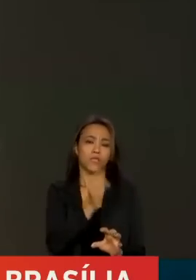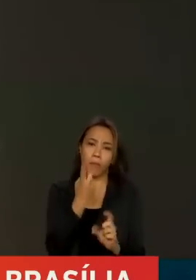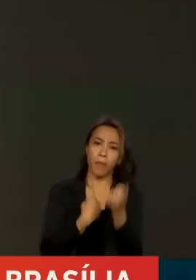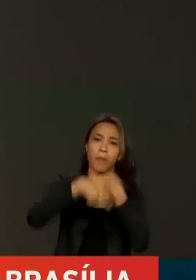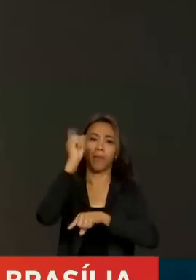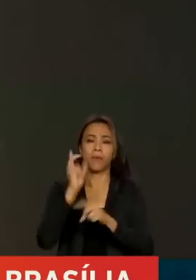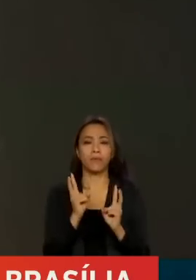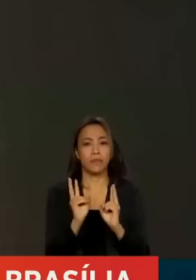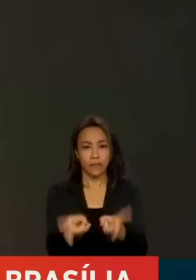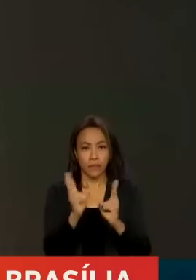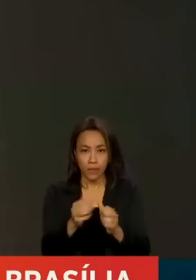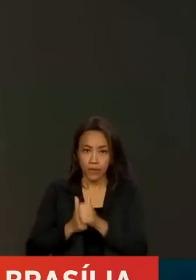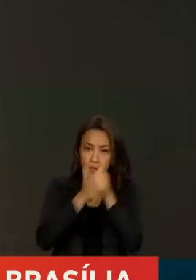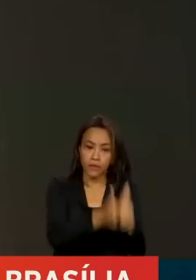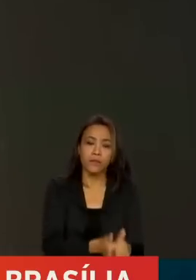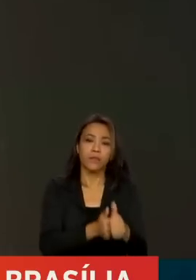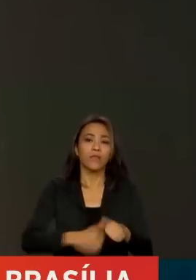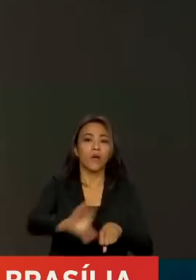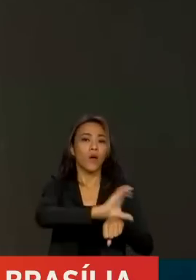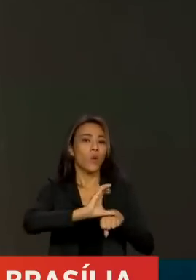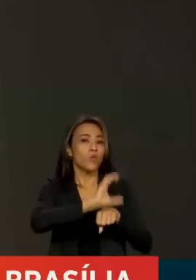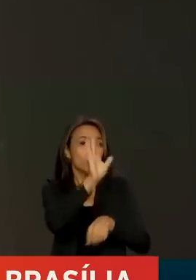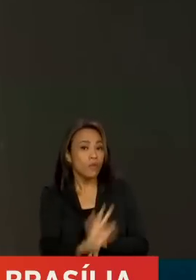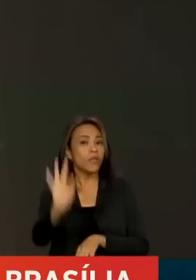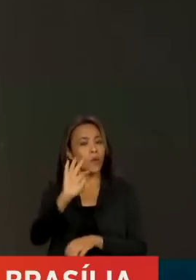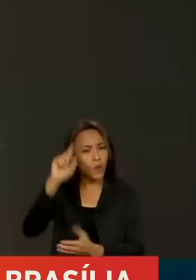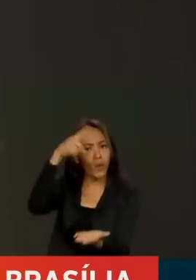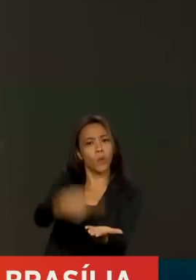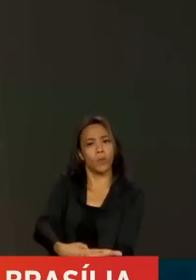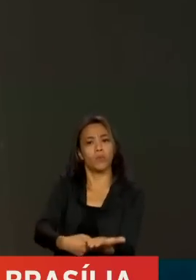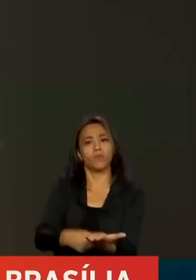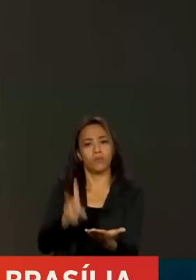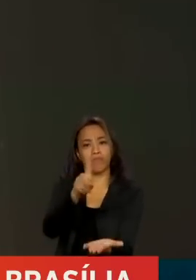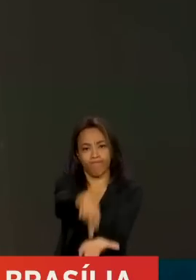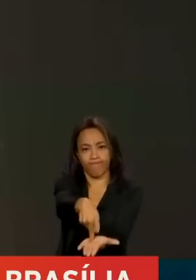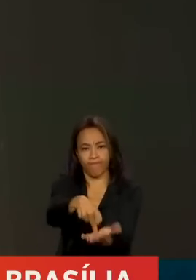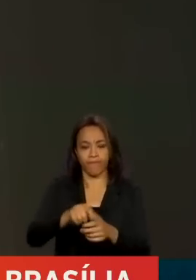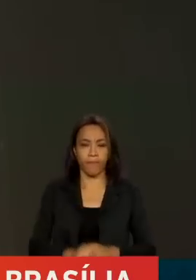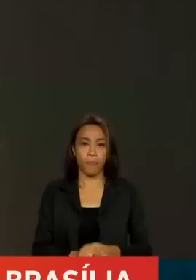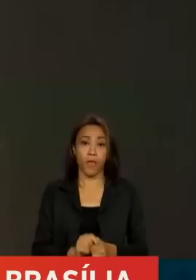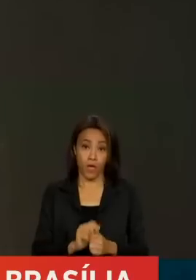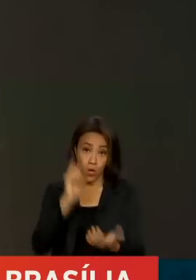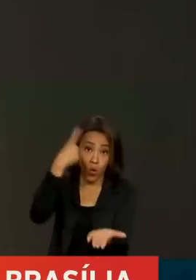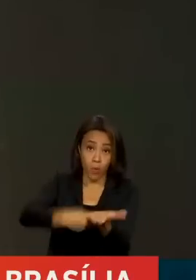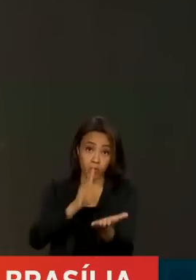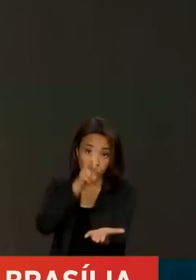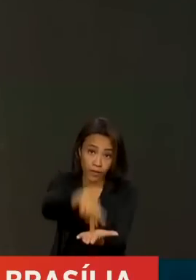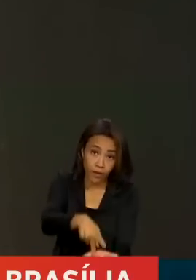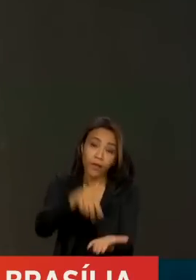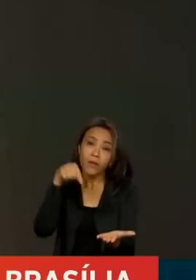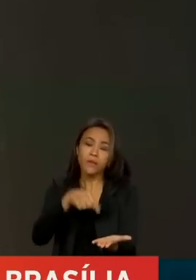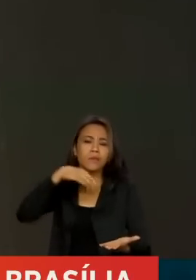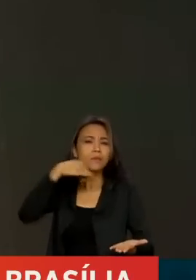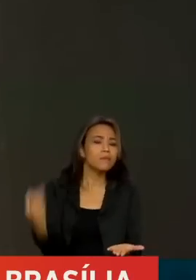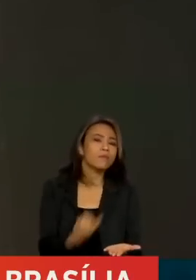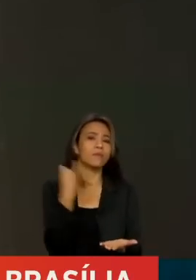pautada pela constituição federal e sempre comprometida com a verdade e o compromisso com a verdade se torna ainda mais relevante